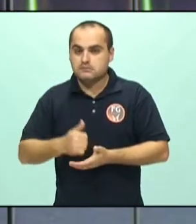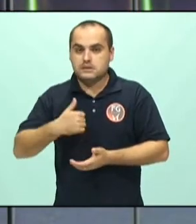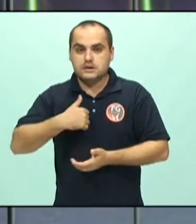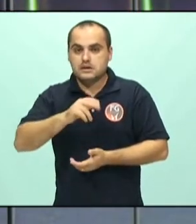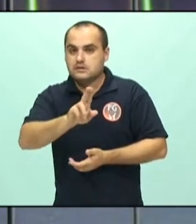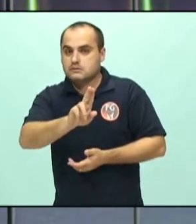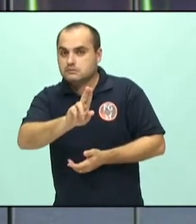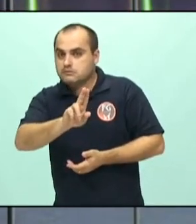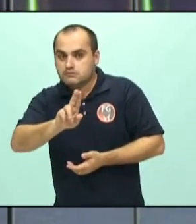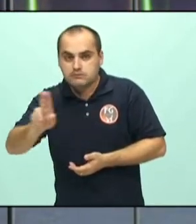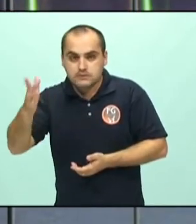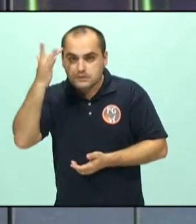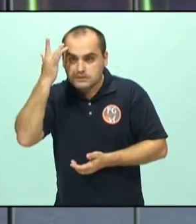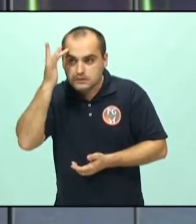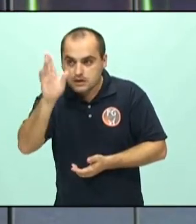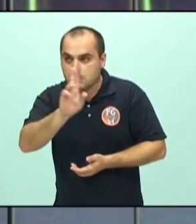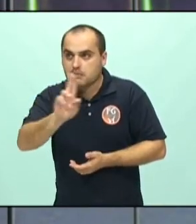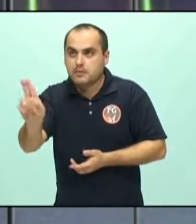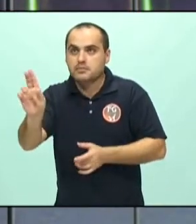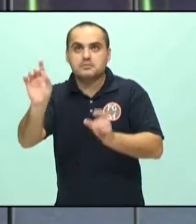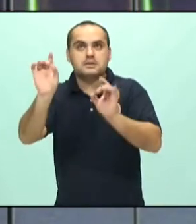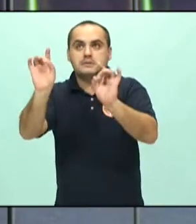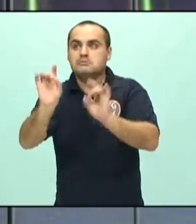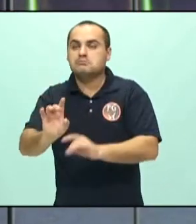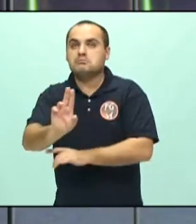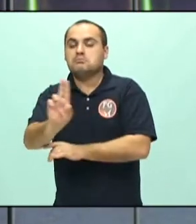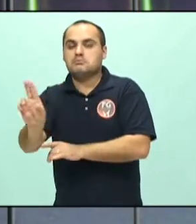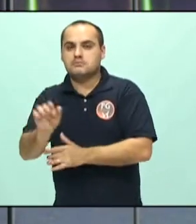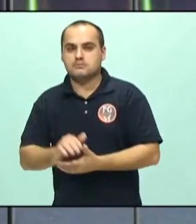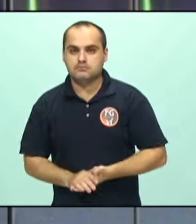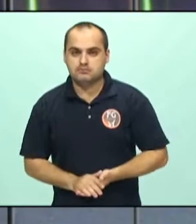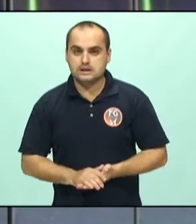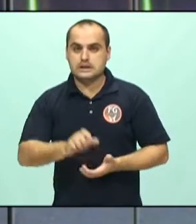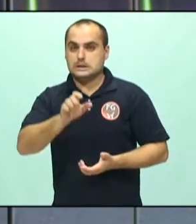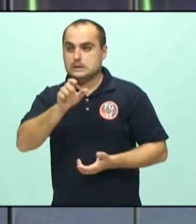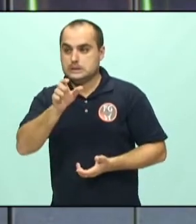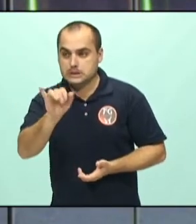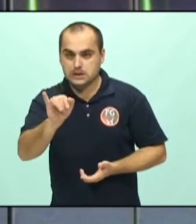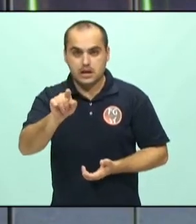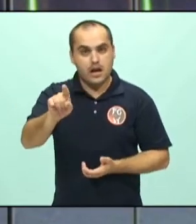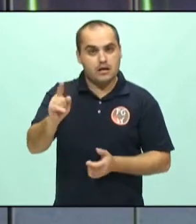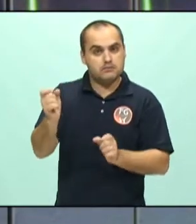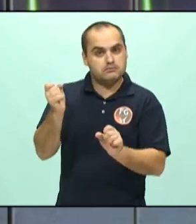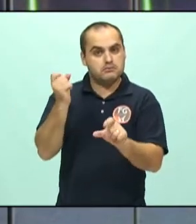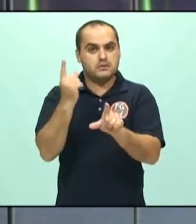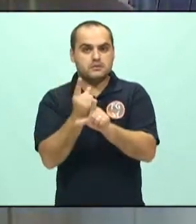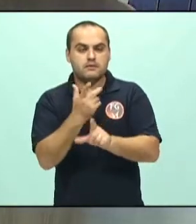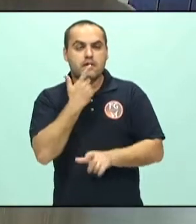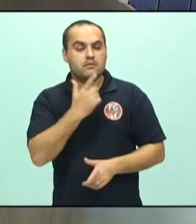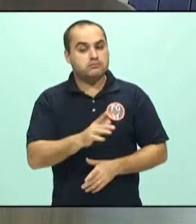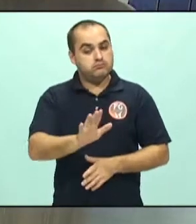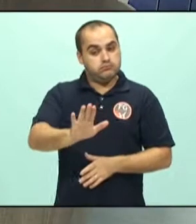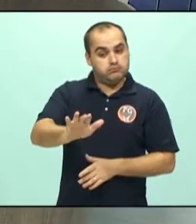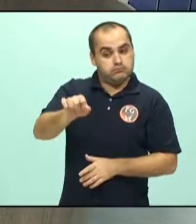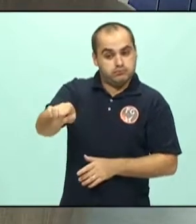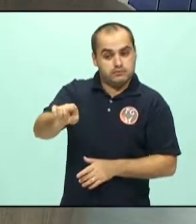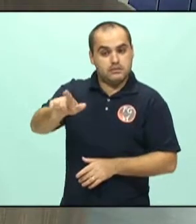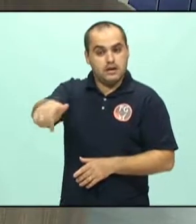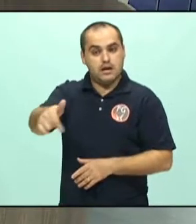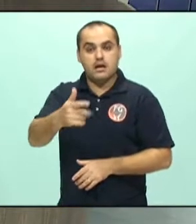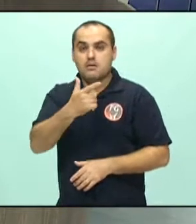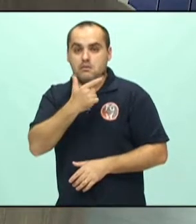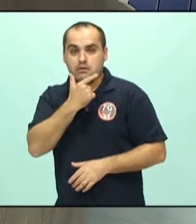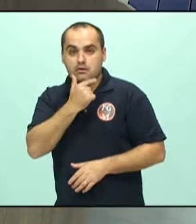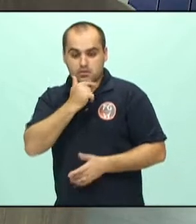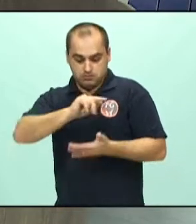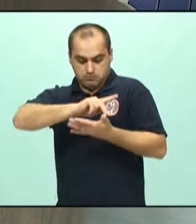esse estágio de alumbramento poético. Se acaso eu não a encontrasse para que ela me dissesse assim, ah, o senhor então é um homem